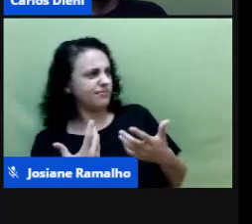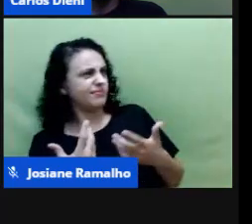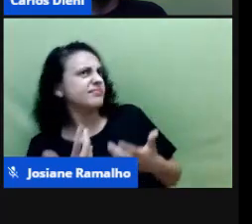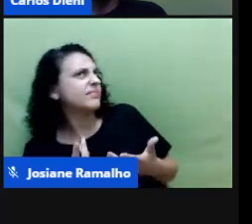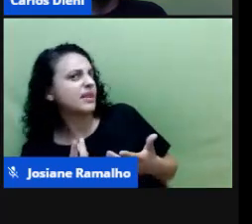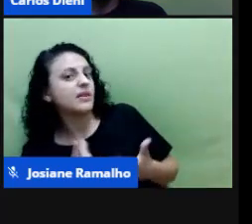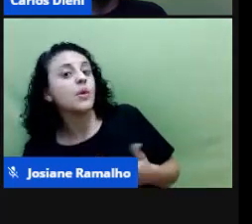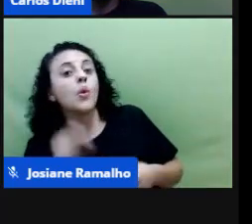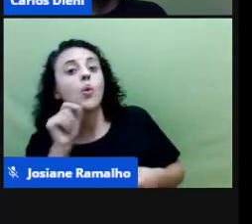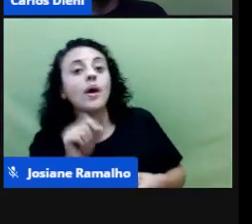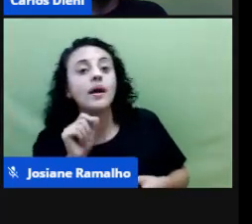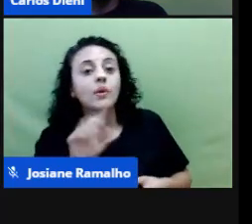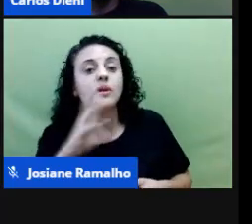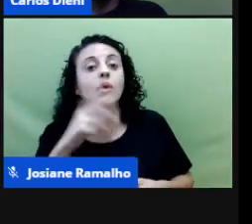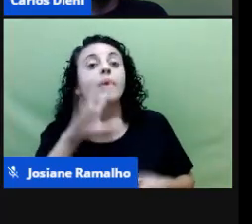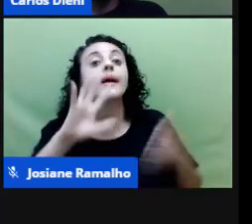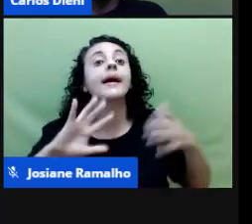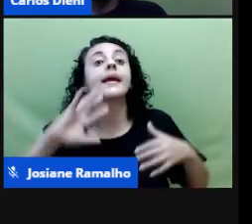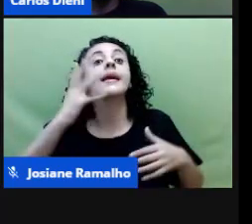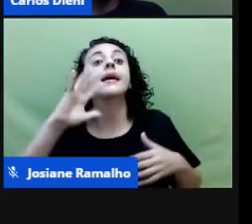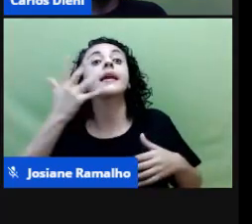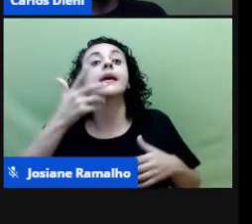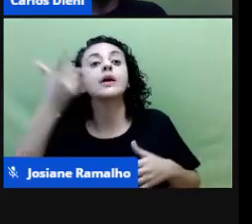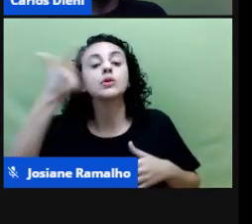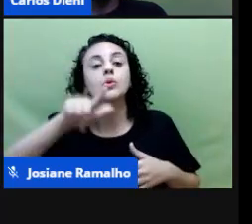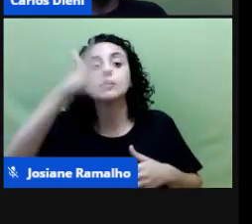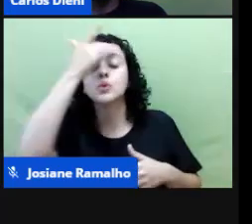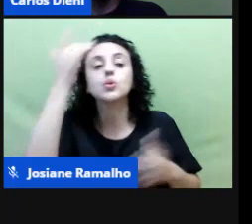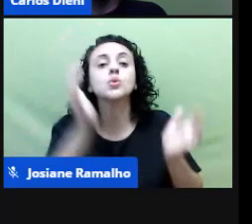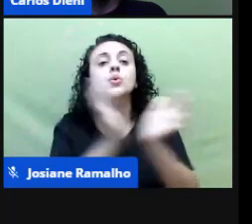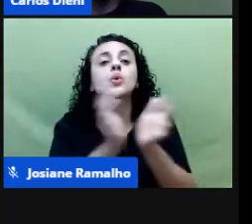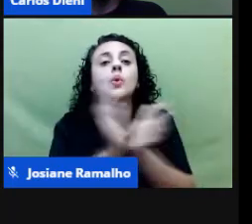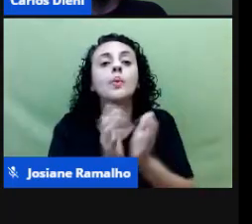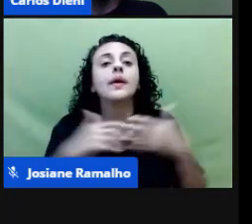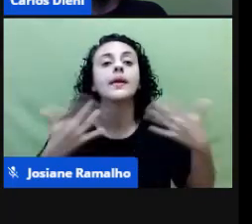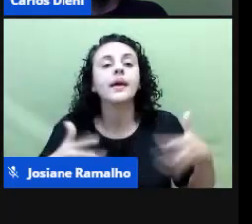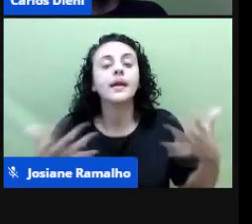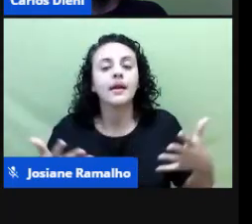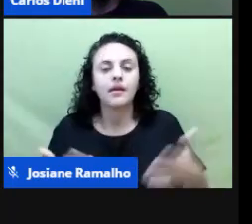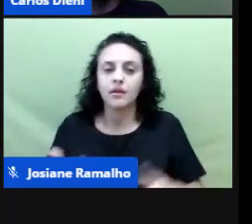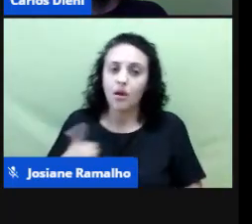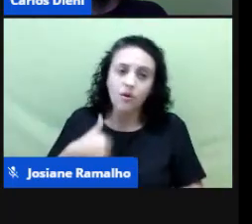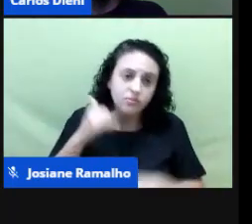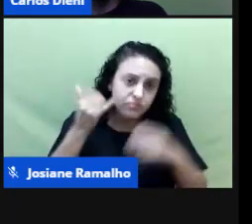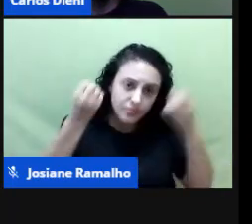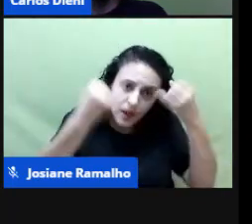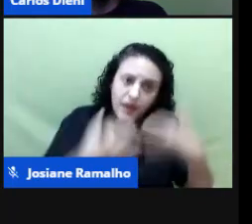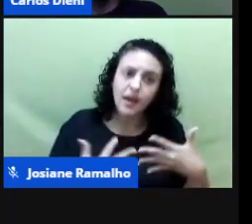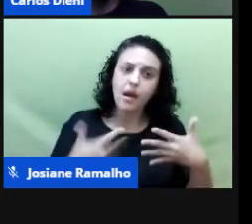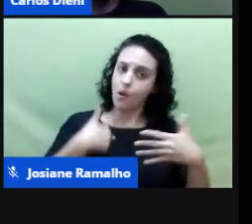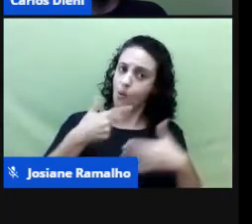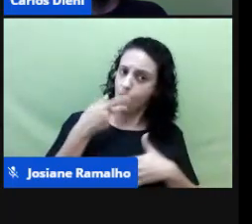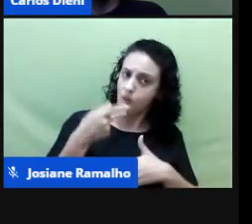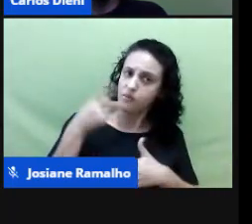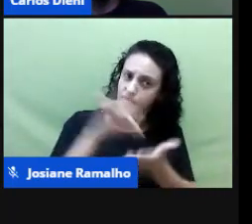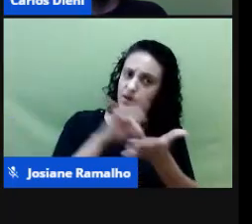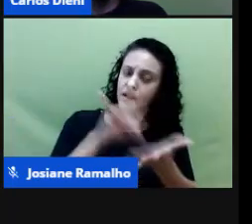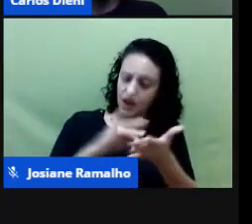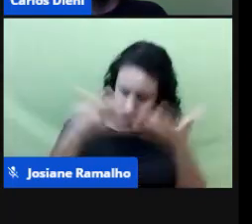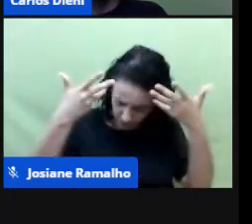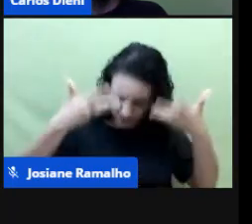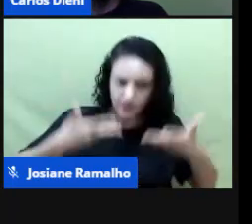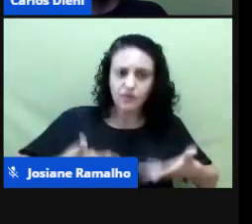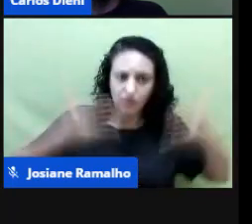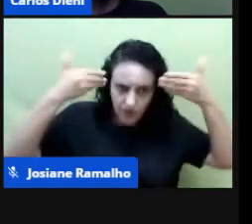seu caso. Bah. Eu falei, pô, meu doutor, pô, chefe, pô, eu tô contando a verdade pro senhor, pô. Olha só como é que tá meu estado, pô. Que estado eu tenho de